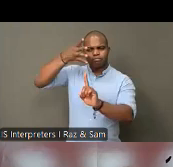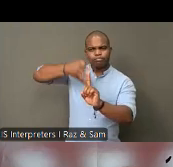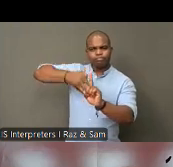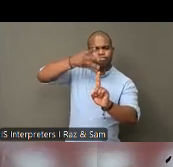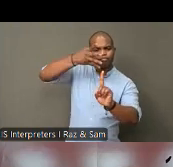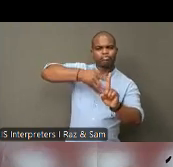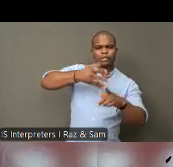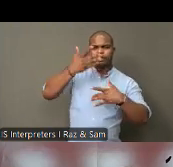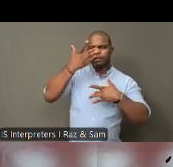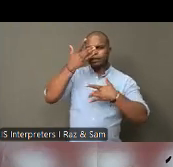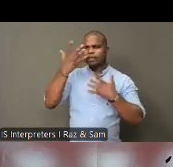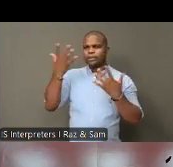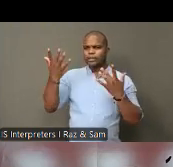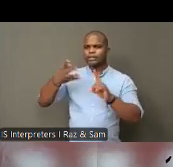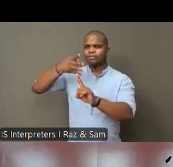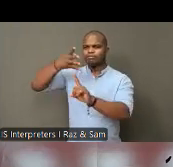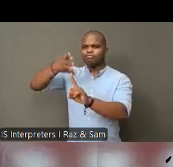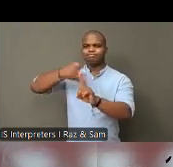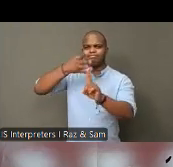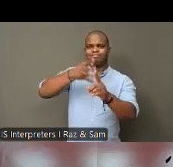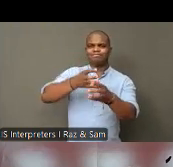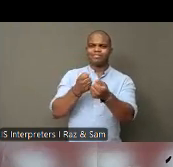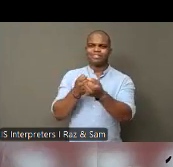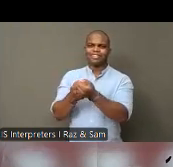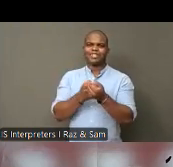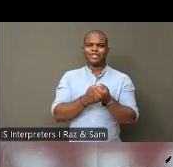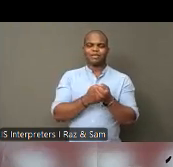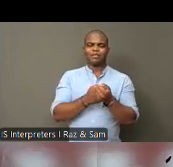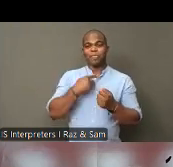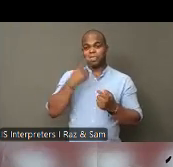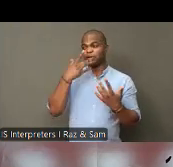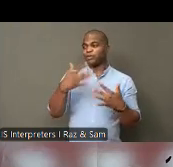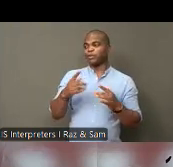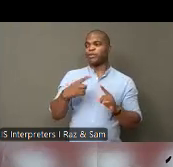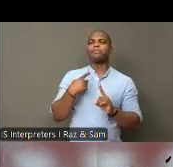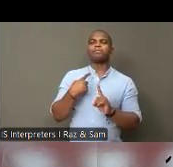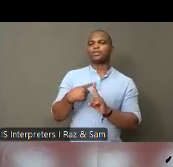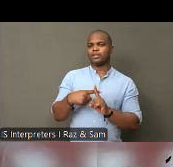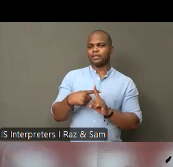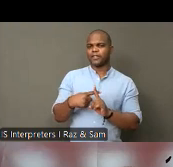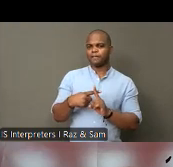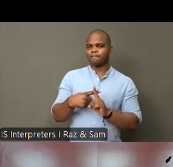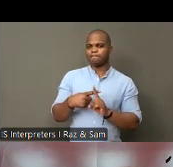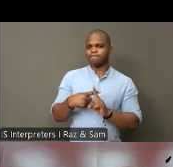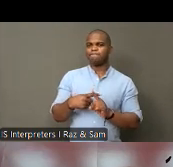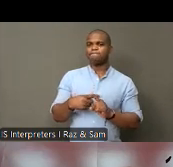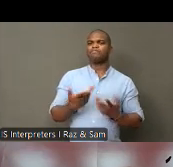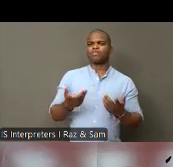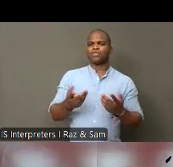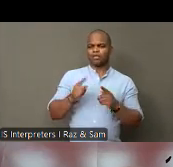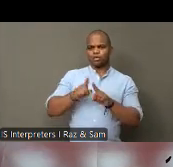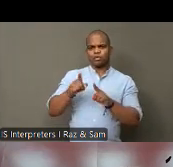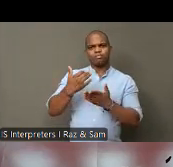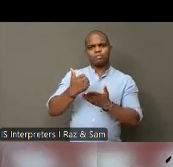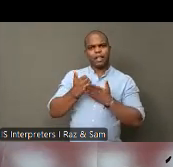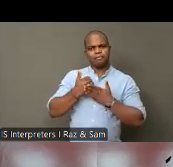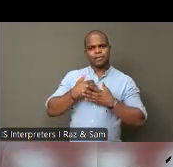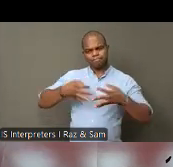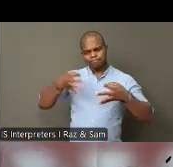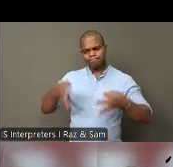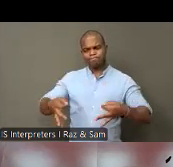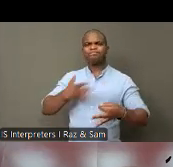nós precisamos fazer a confirmação, nós podemos enviar os espécimes aos nossos laboratórios regionais ou